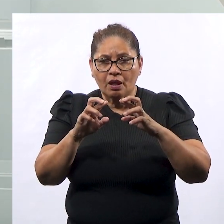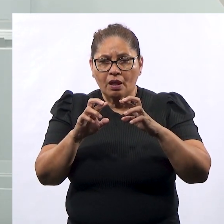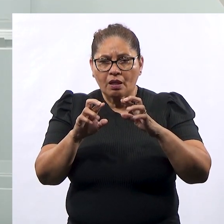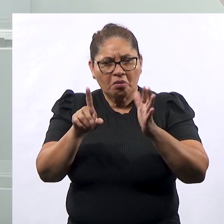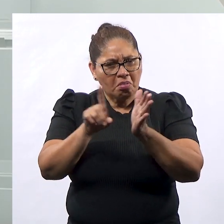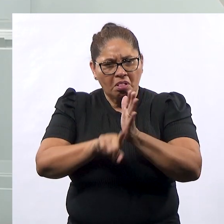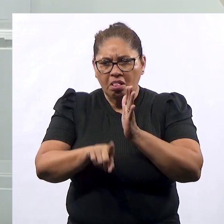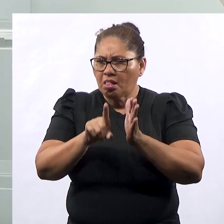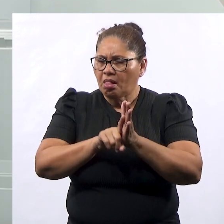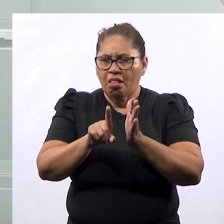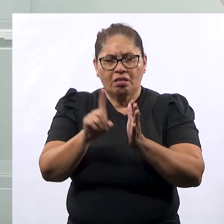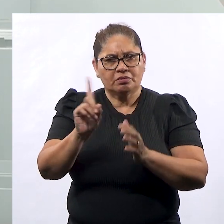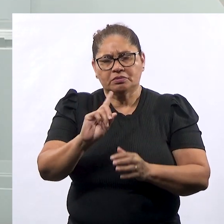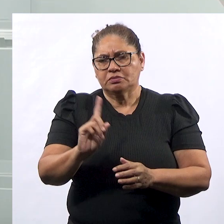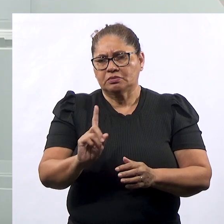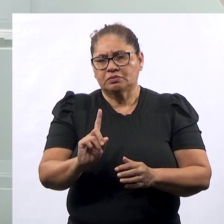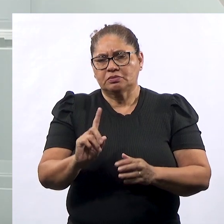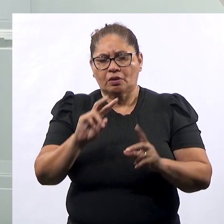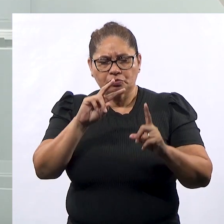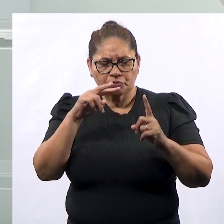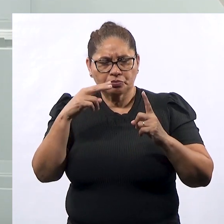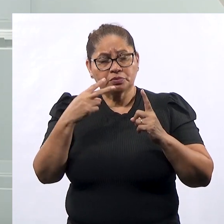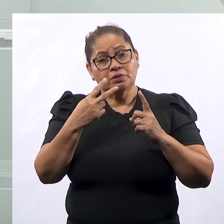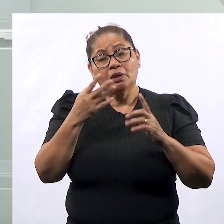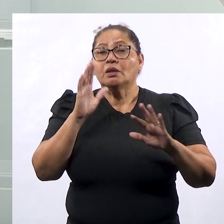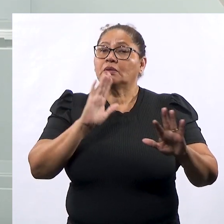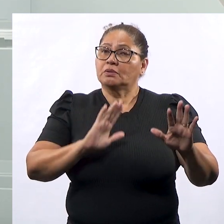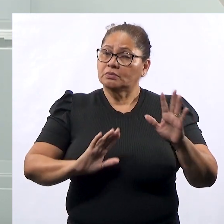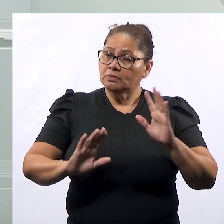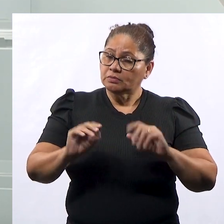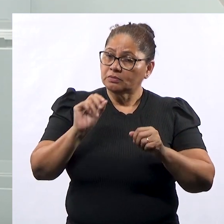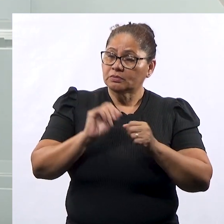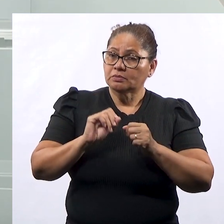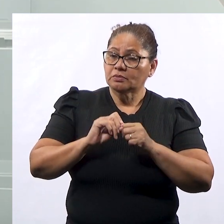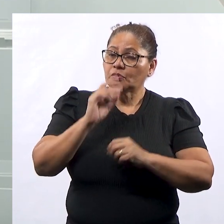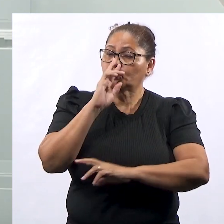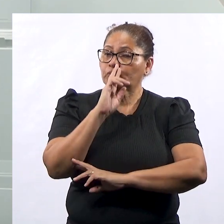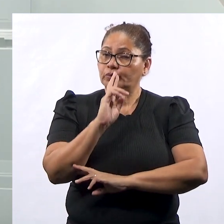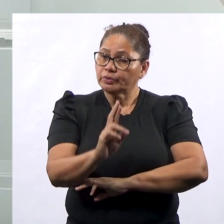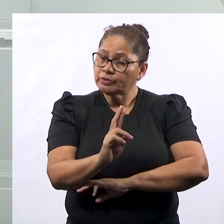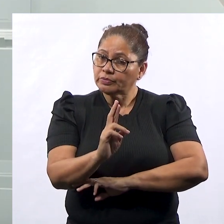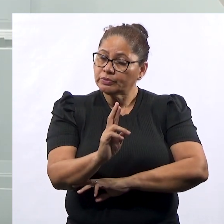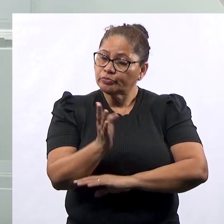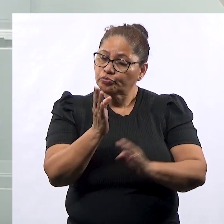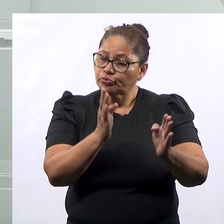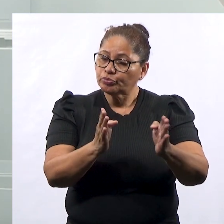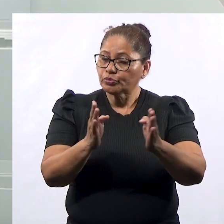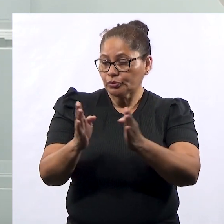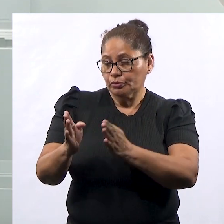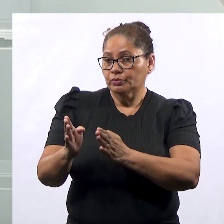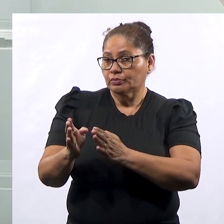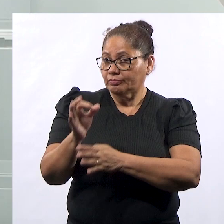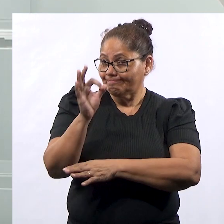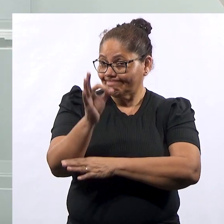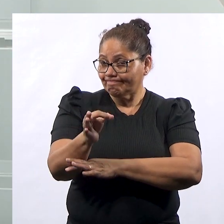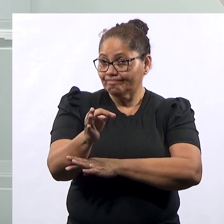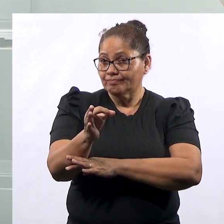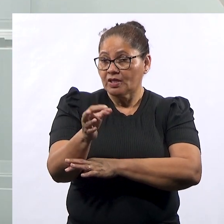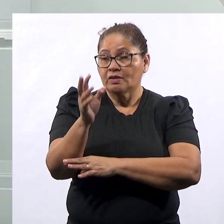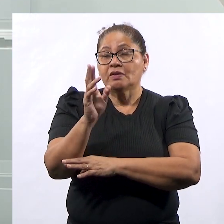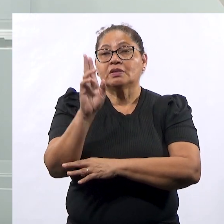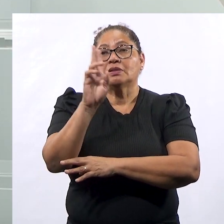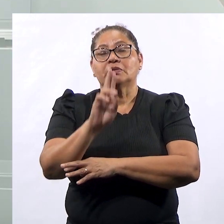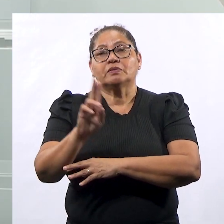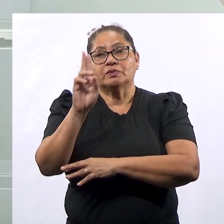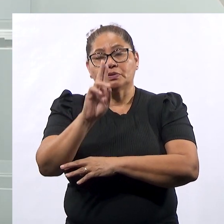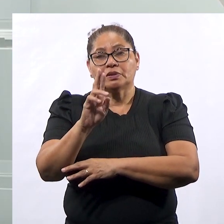ser negativo, não é uma perspectiva negativa. Depende do que você vai fazer com os resultados dessa medição, certo? Se